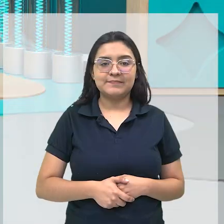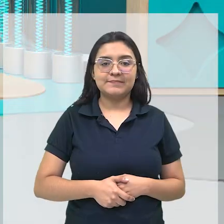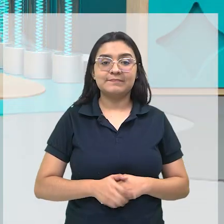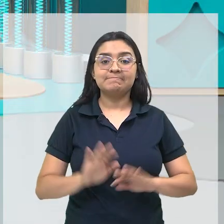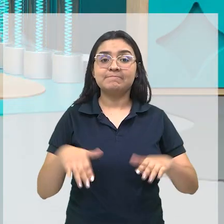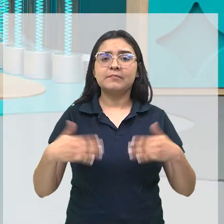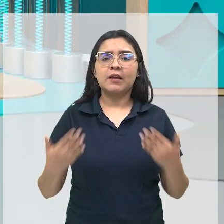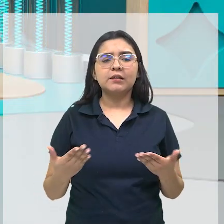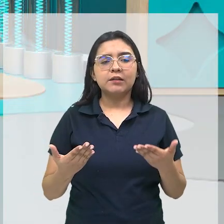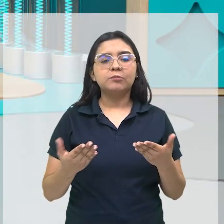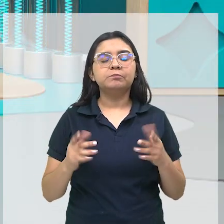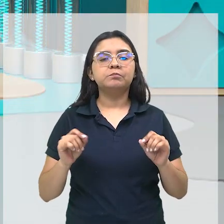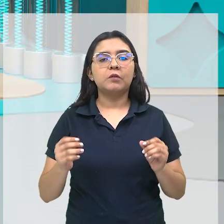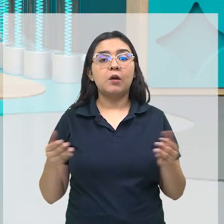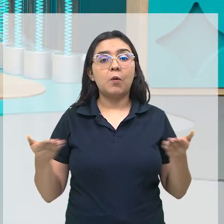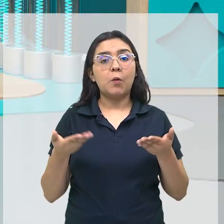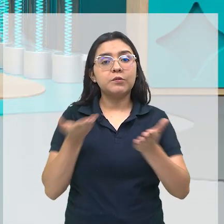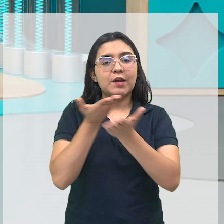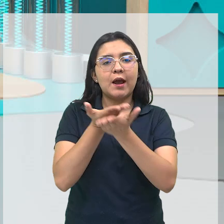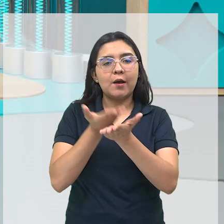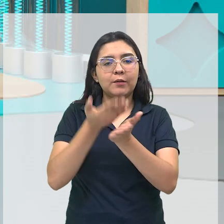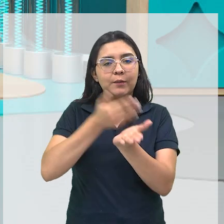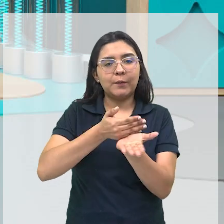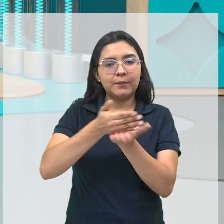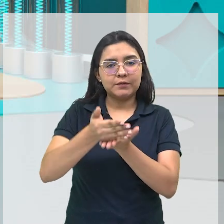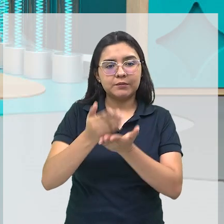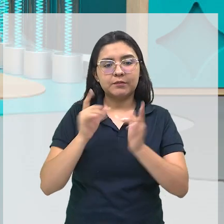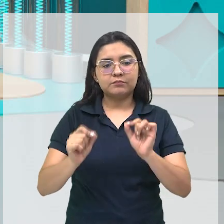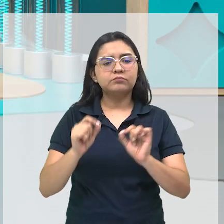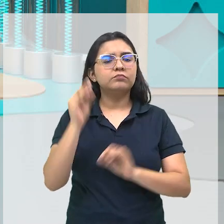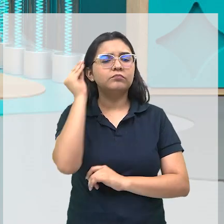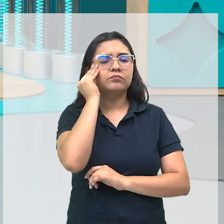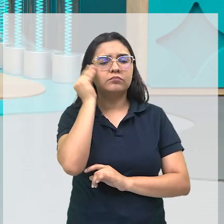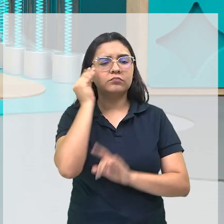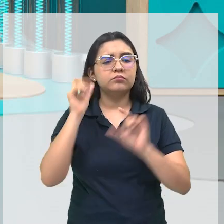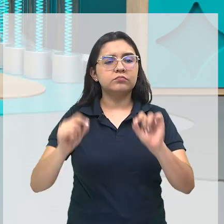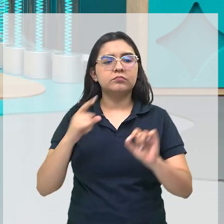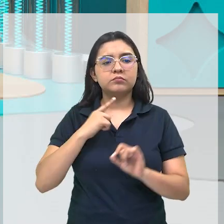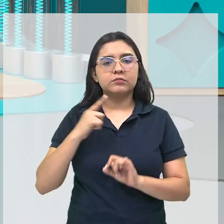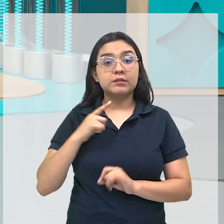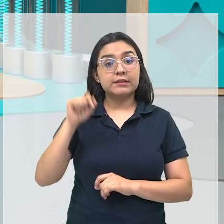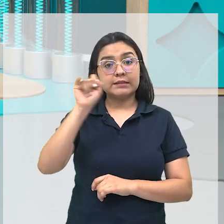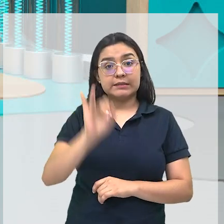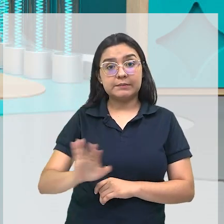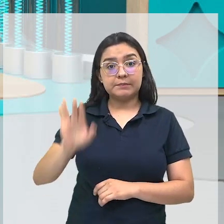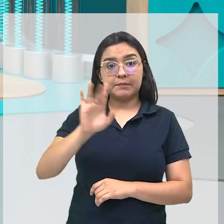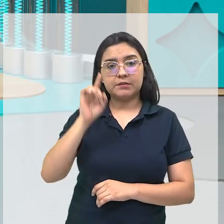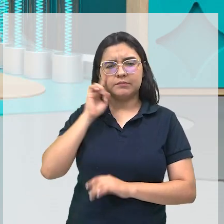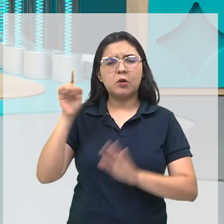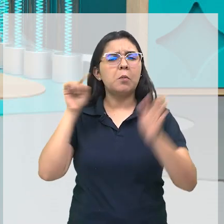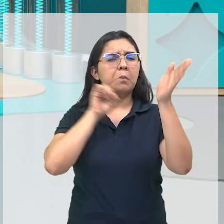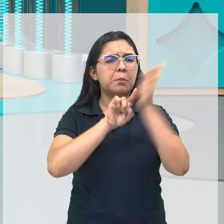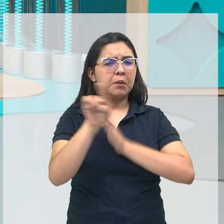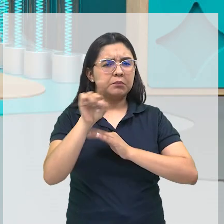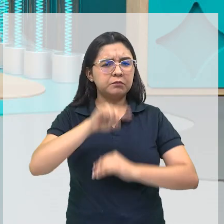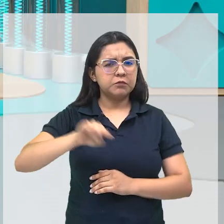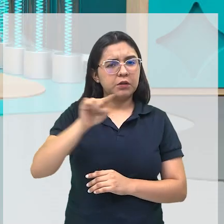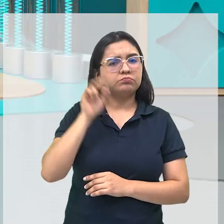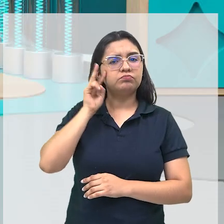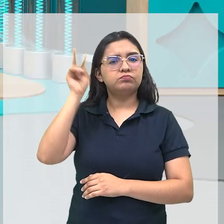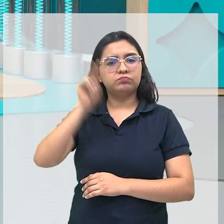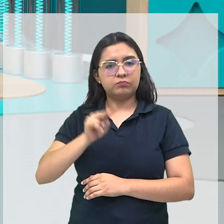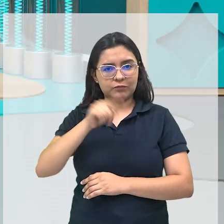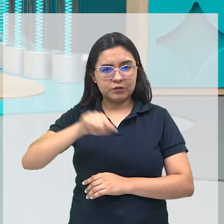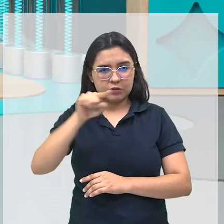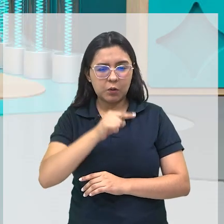Bom, turmas, e aí nós começamos a nossa aula observando estas imagens. E eu pergunto a vocês, olhando para elas,